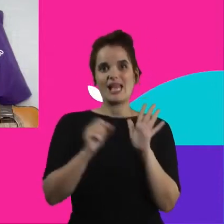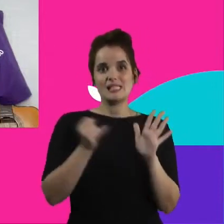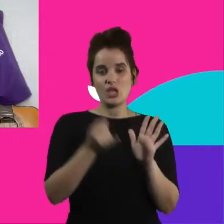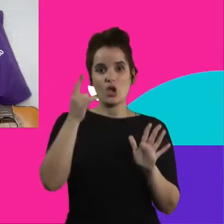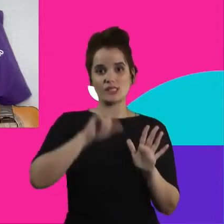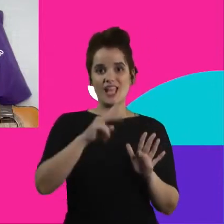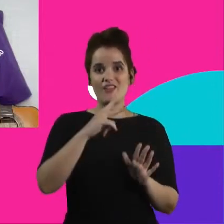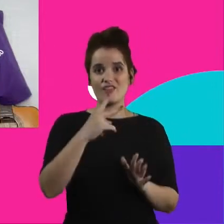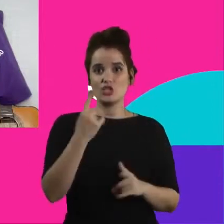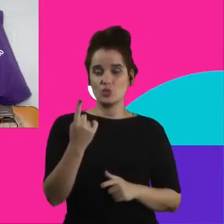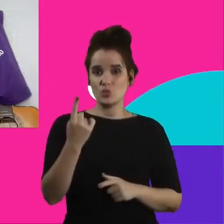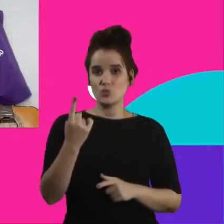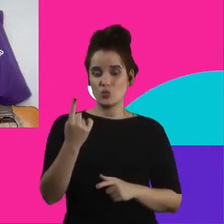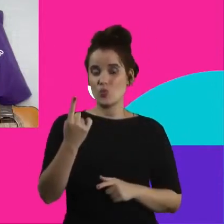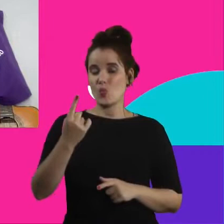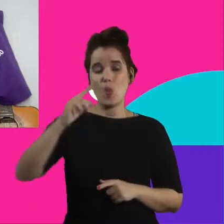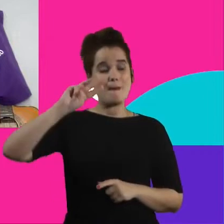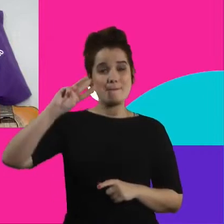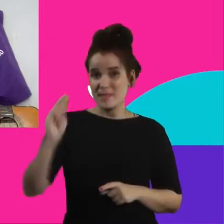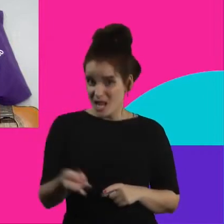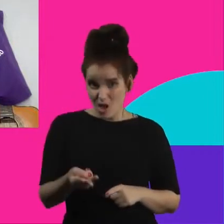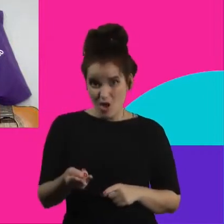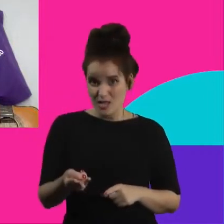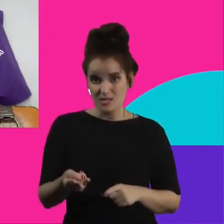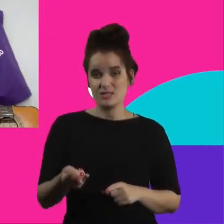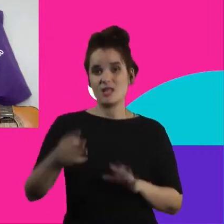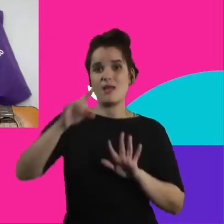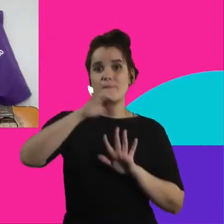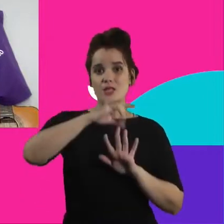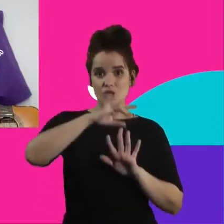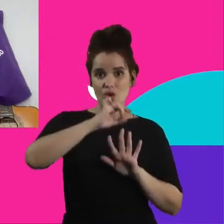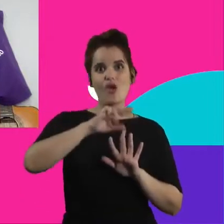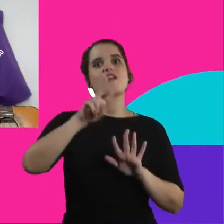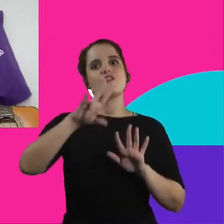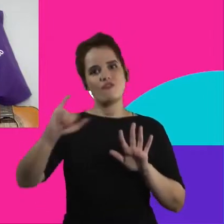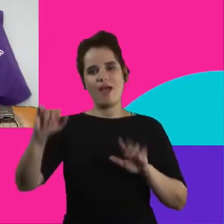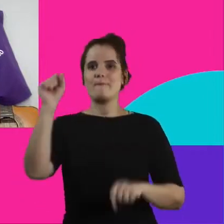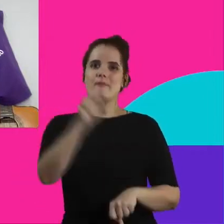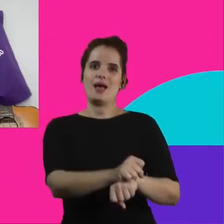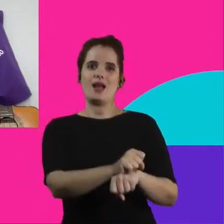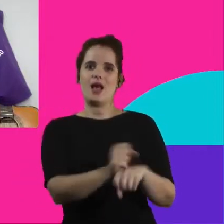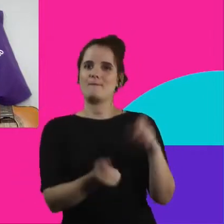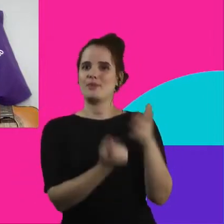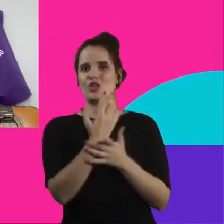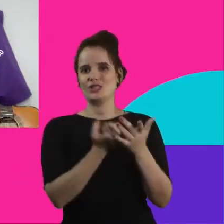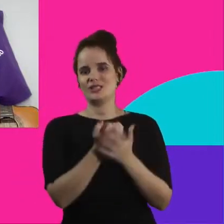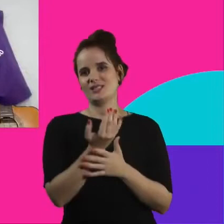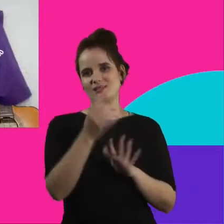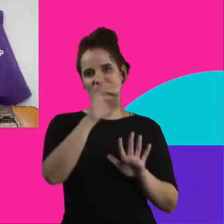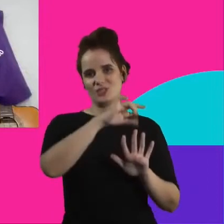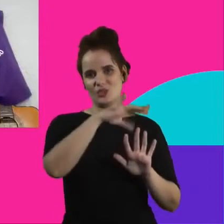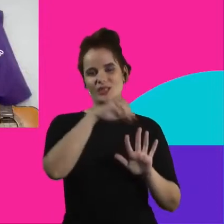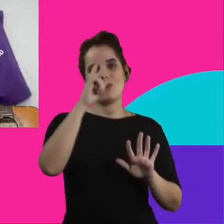de bitcoins, no caso, né, dessa rede, vai parar de produzir bitcoins. Então, seria esse